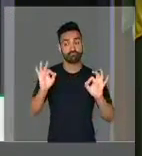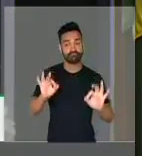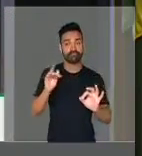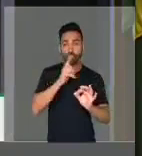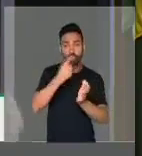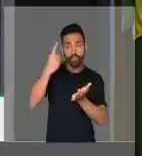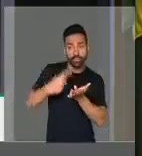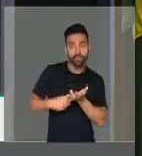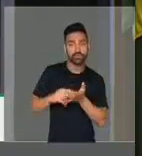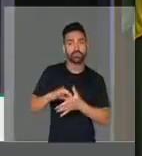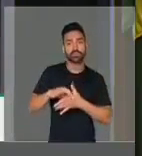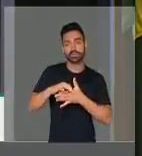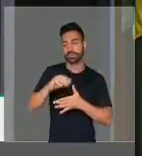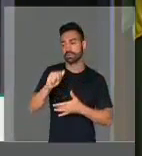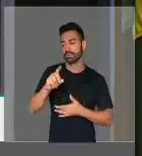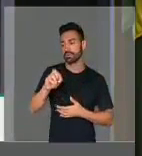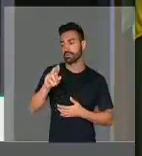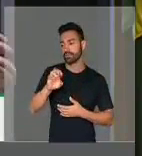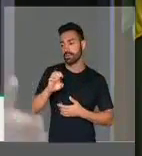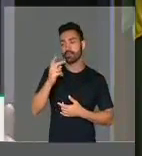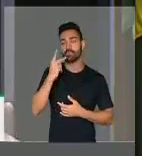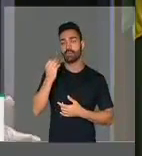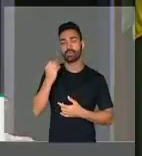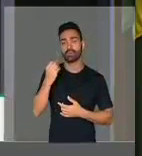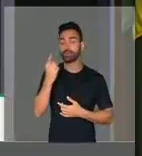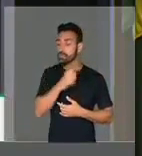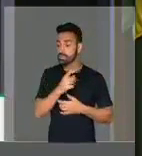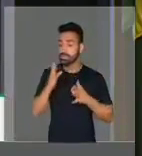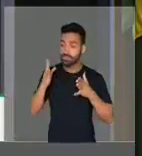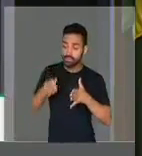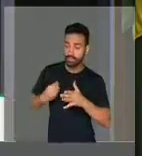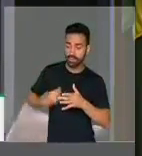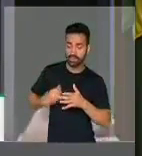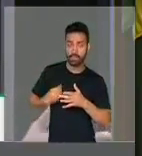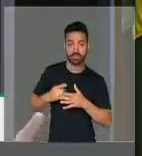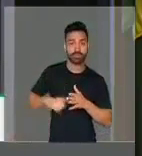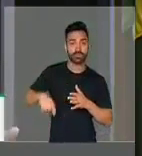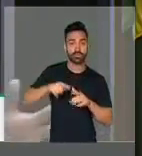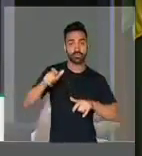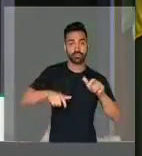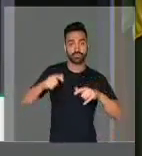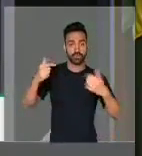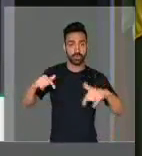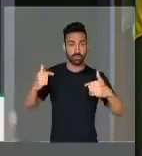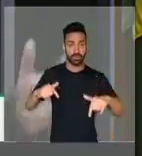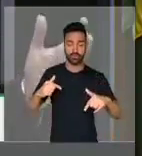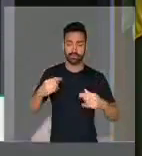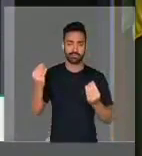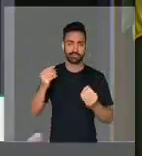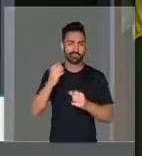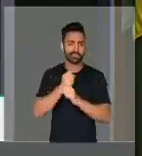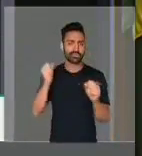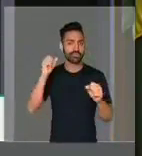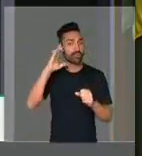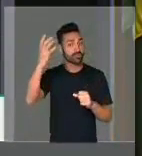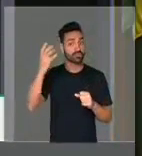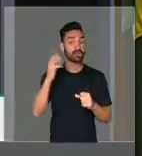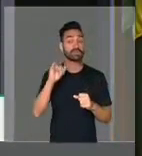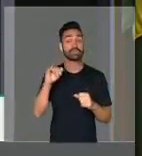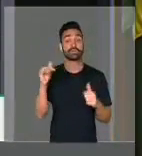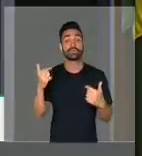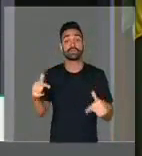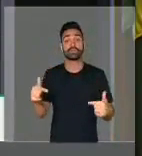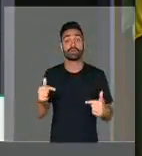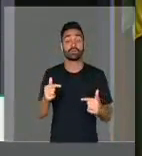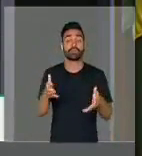do líder André Moura para que haja essa participação dos trabalhadores, porque não há como construir uma solução que não seja com a participação